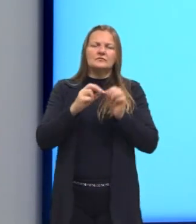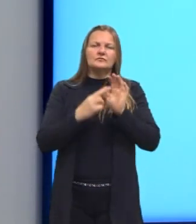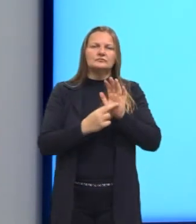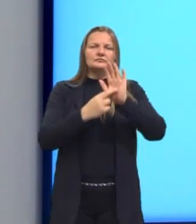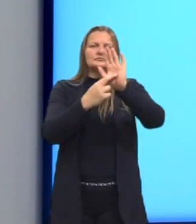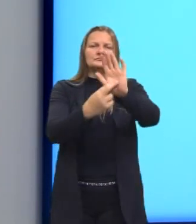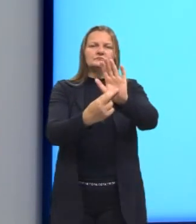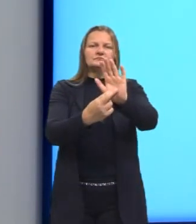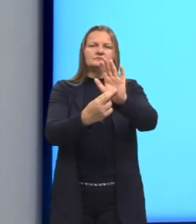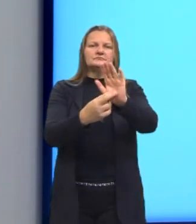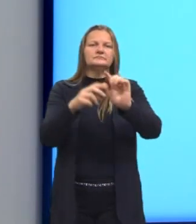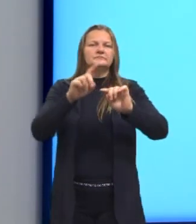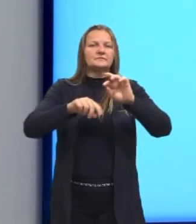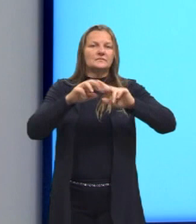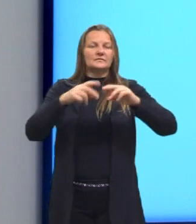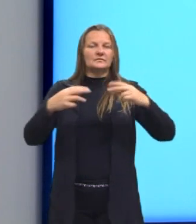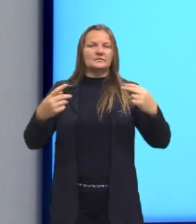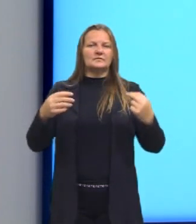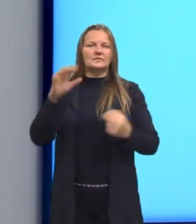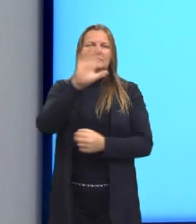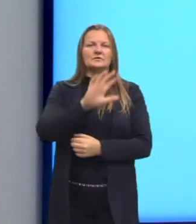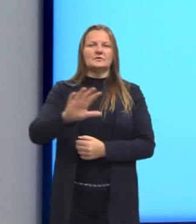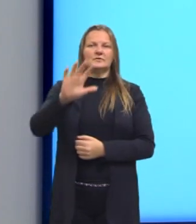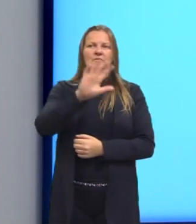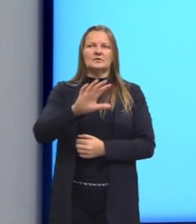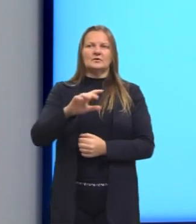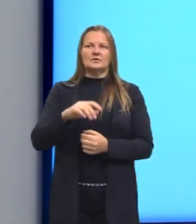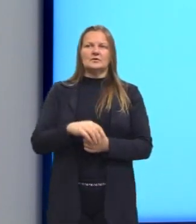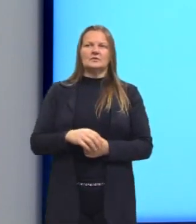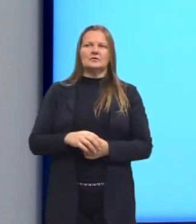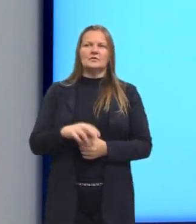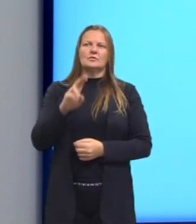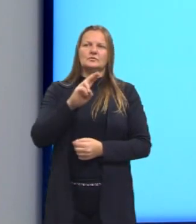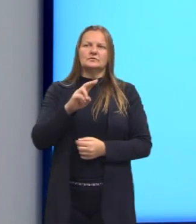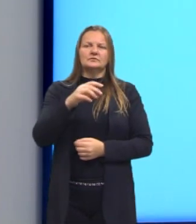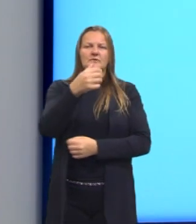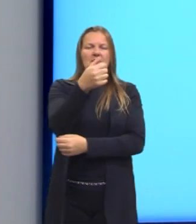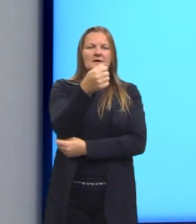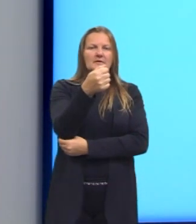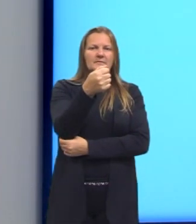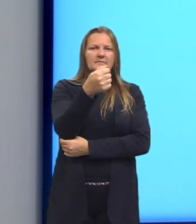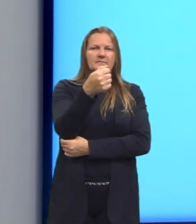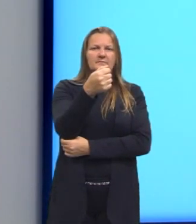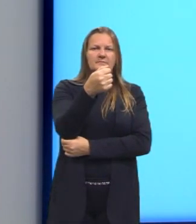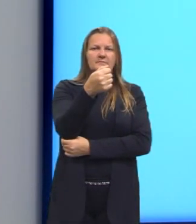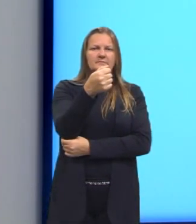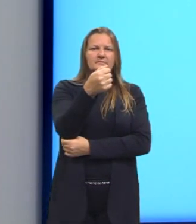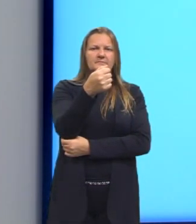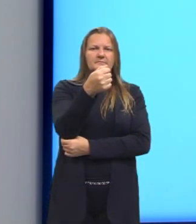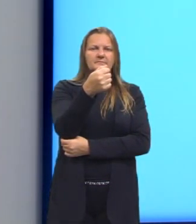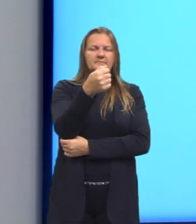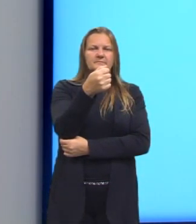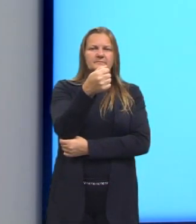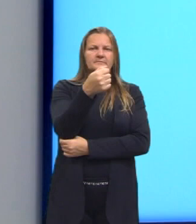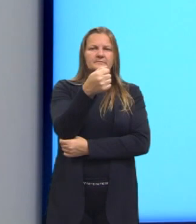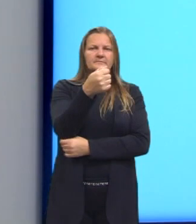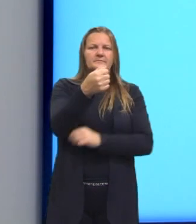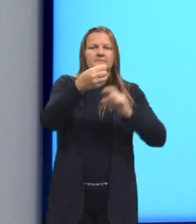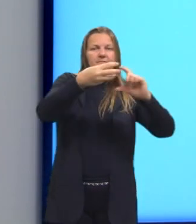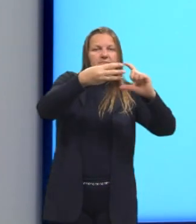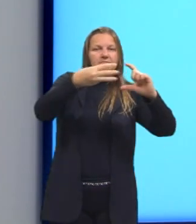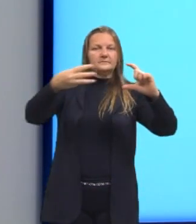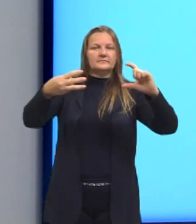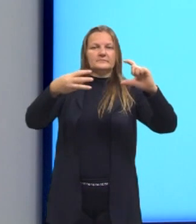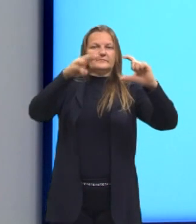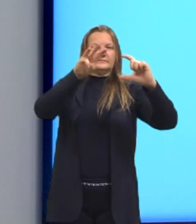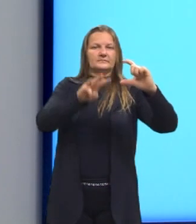Representei os elementos, né, de forma genérica, então, utilizando o A para os elementos e aí listado linhas e colunas.